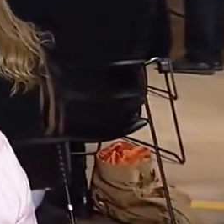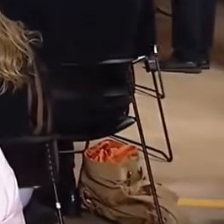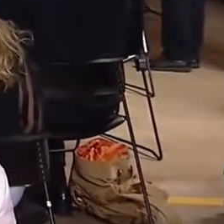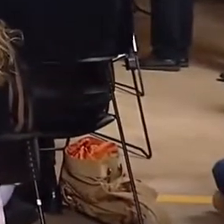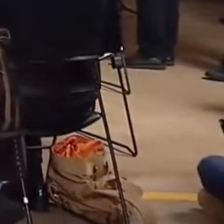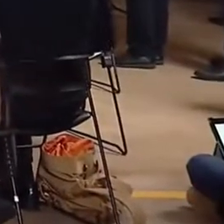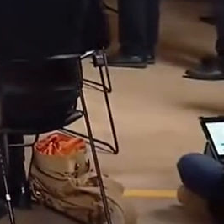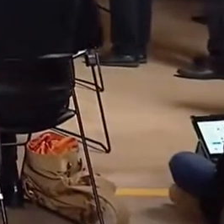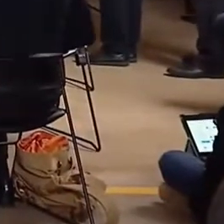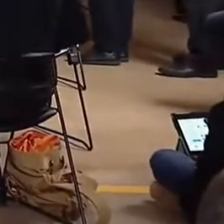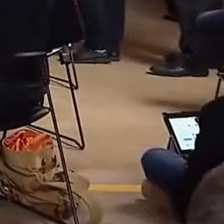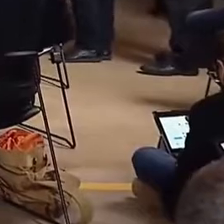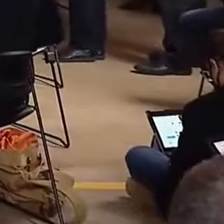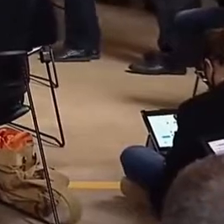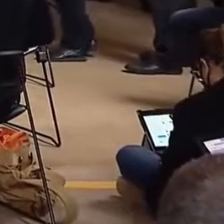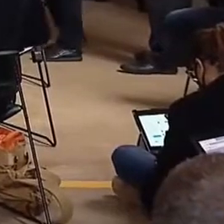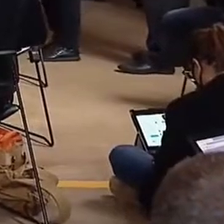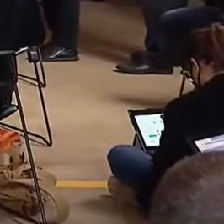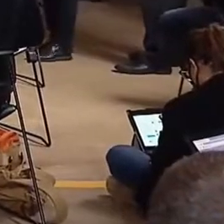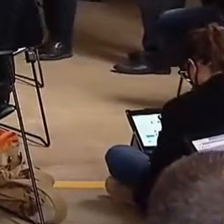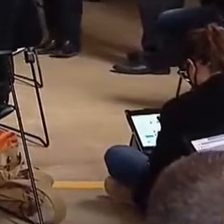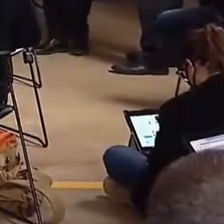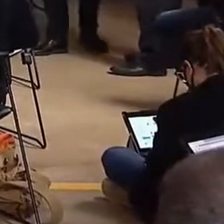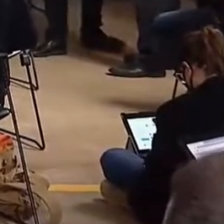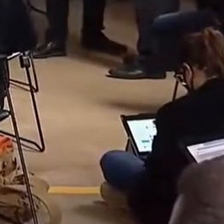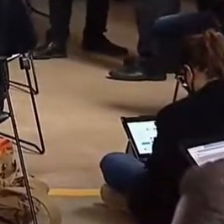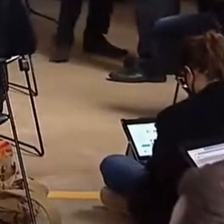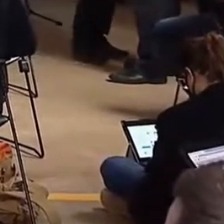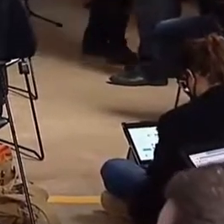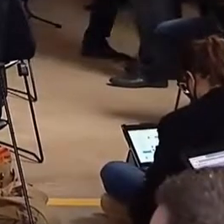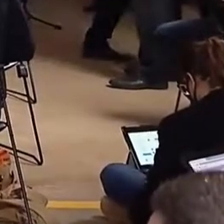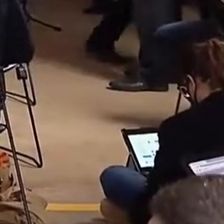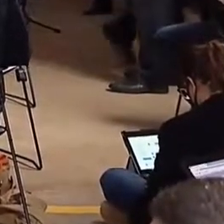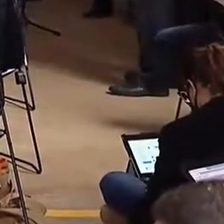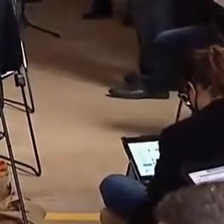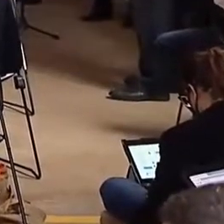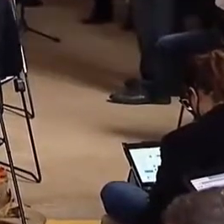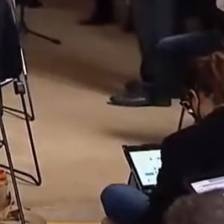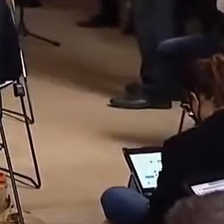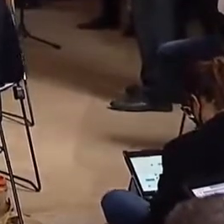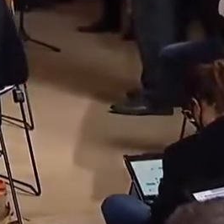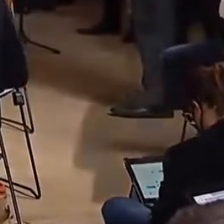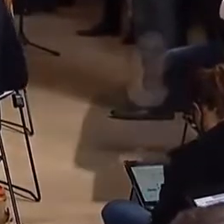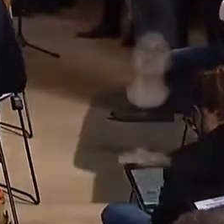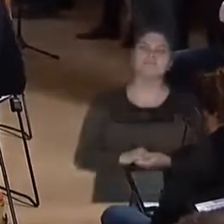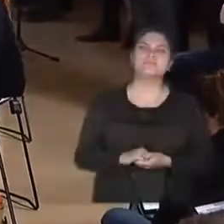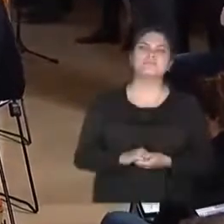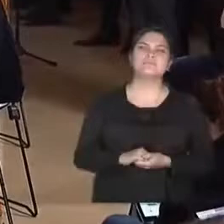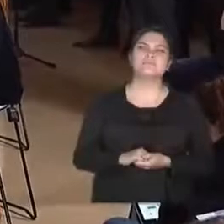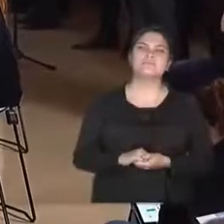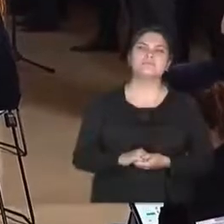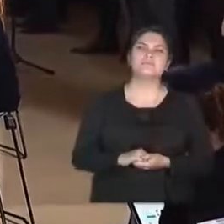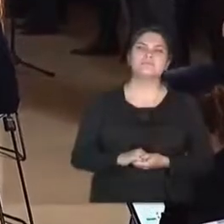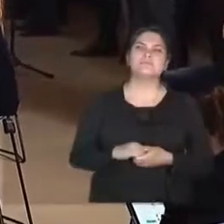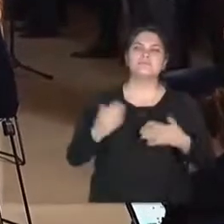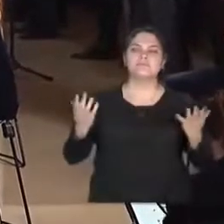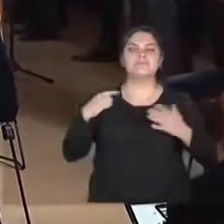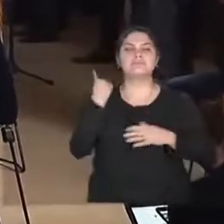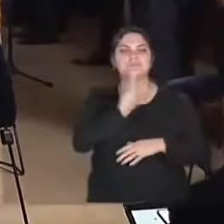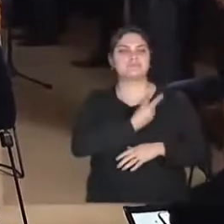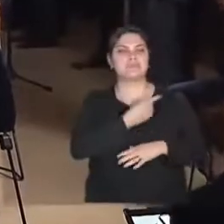Roberto Barroso. Sua Excelência, o senhor Vice-Presidente do TSE, Ministro Luiz Edson Fachin. Sua Excelência, o